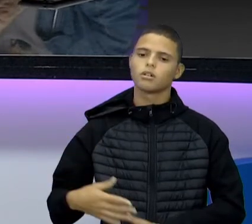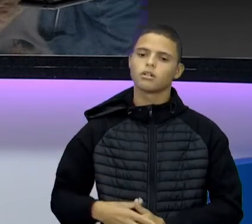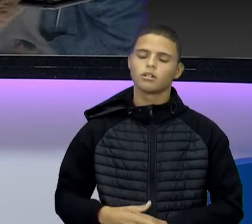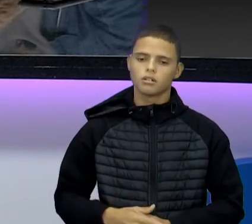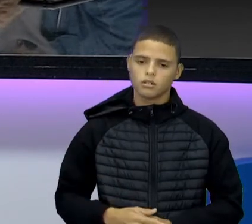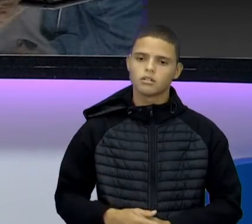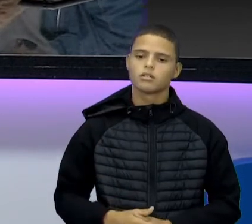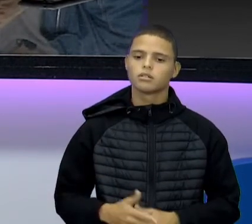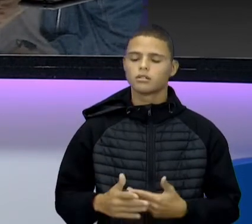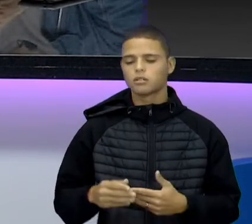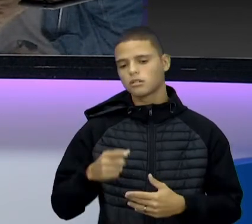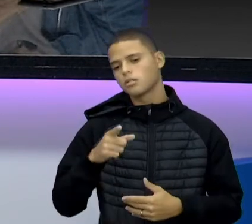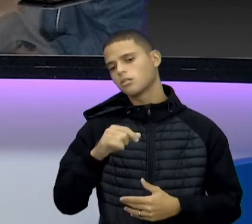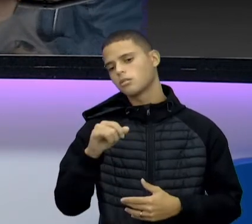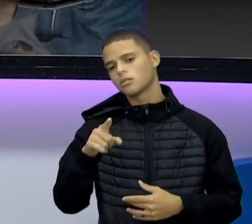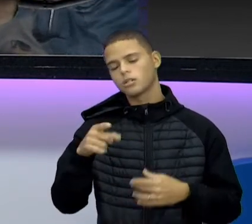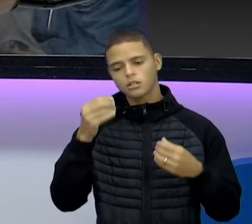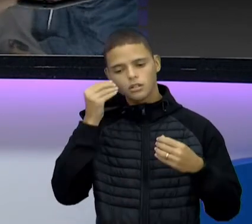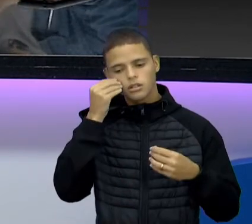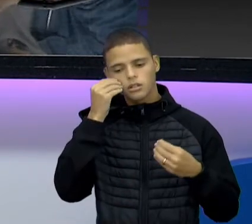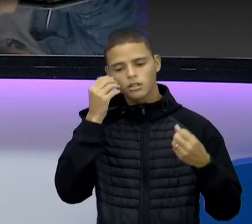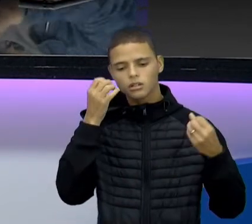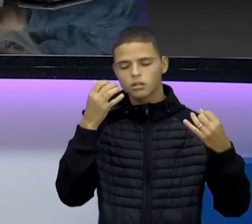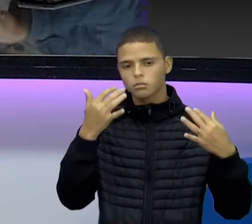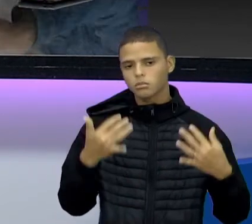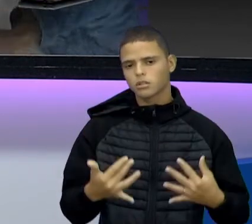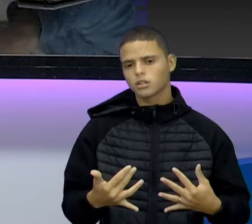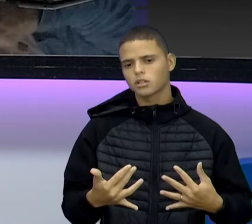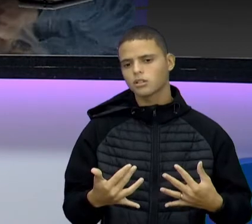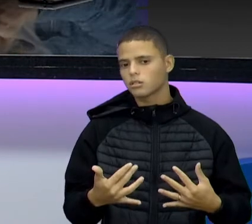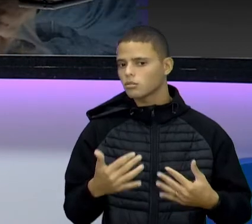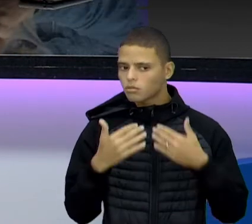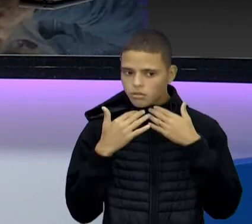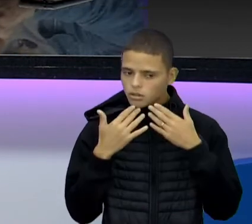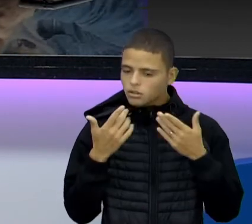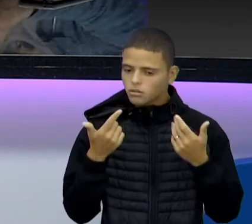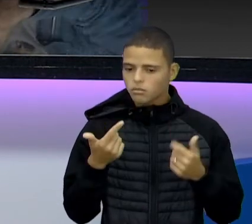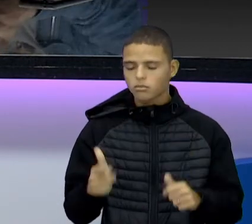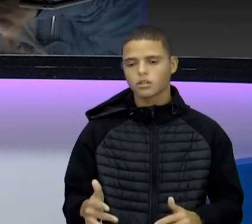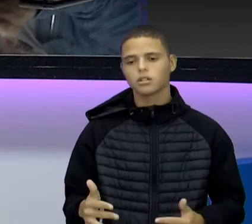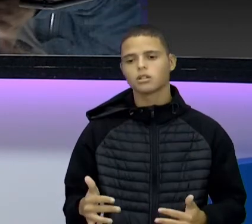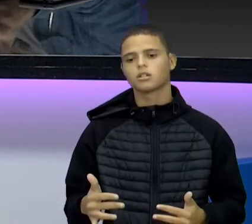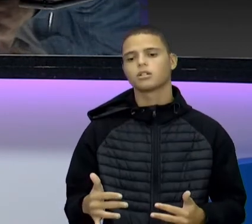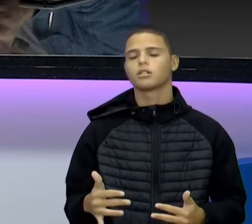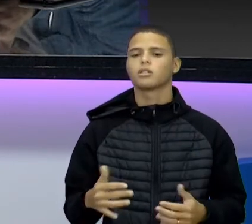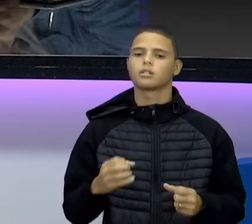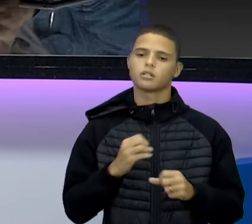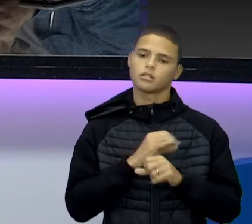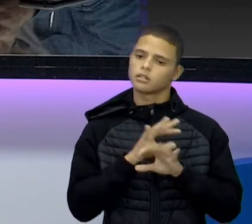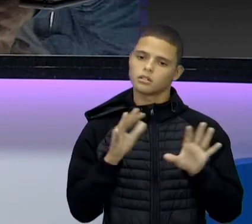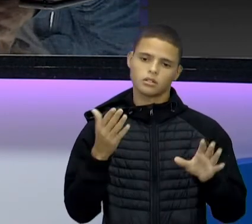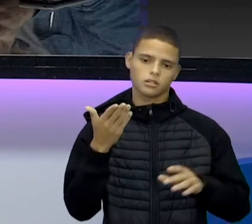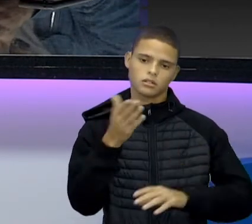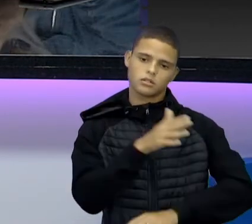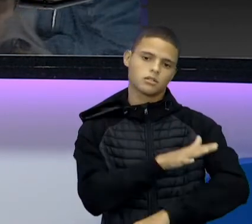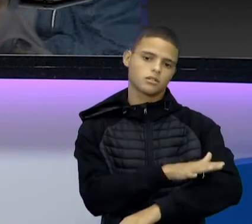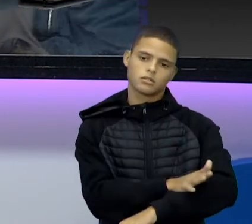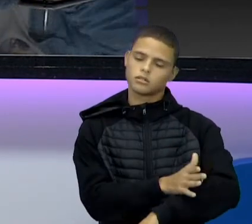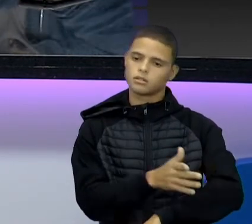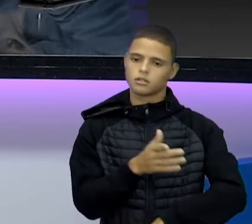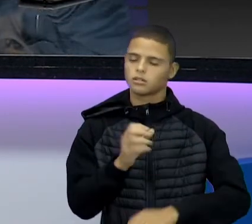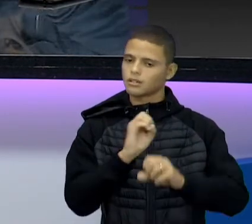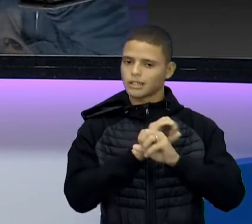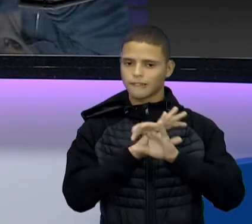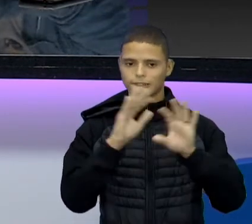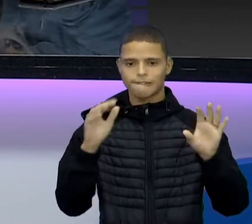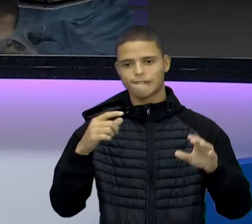que é injustificável, usando de desculpas até para diminuir o seu interlocutor, é óbvio que você é. É óbvio